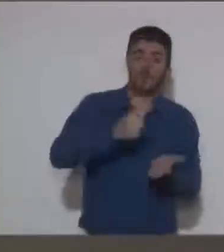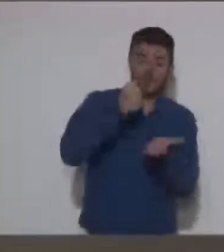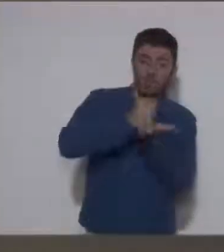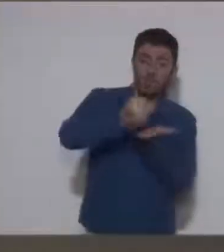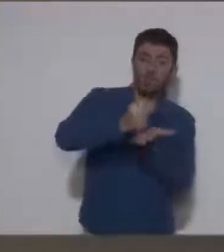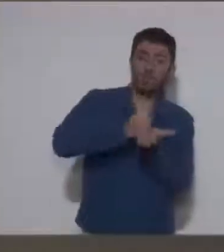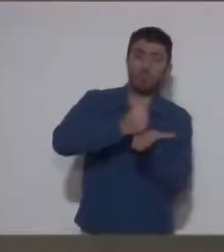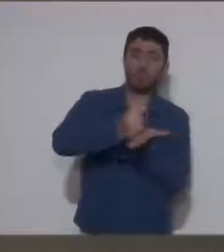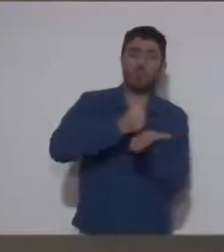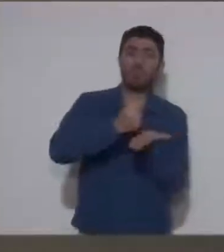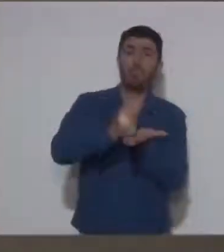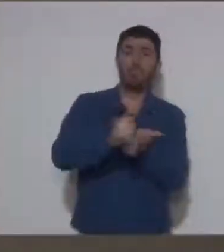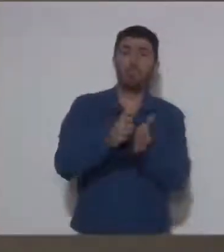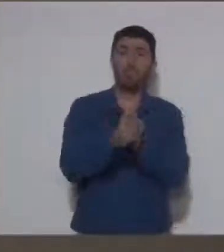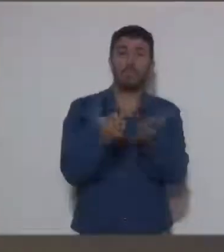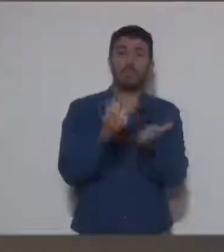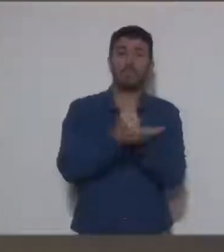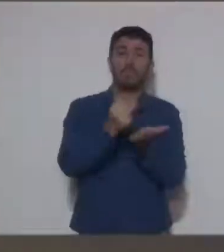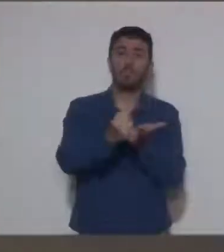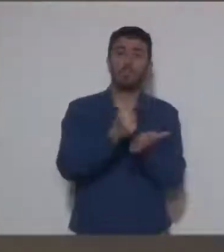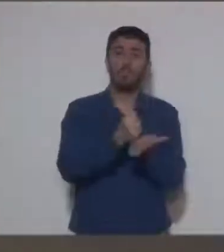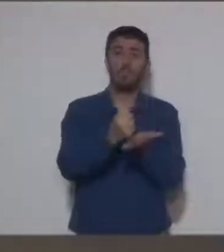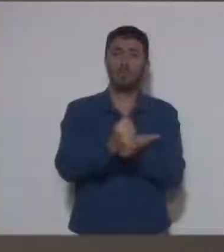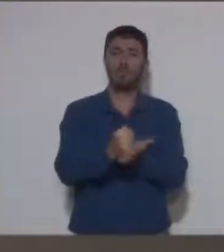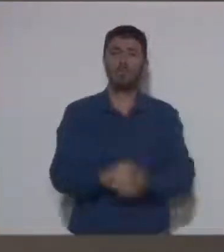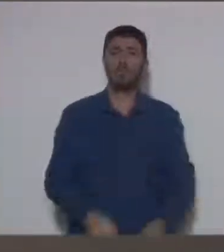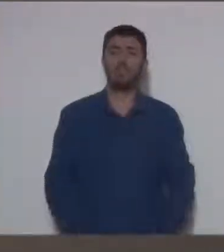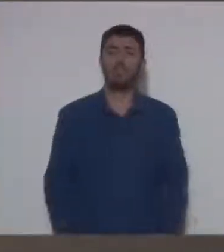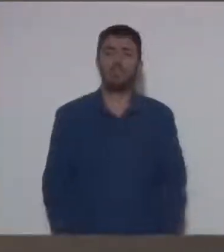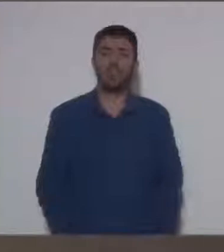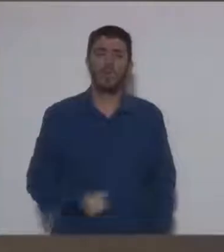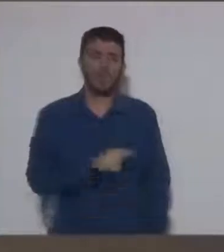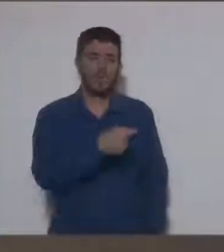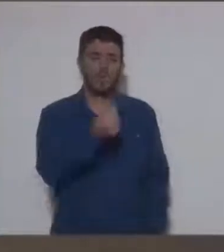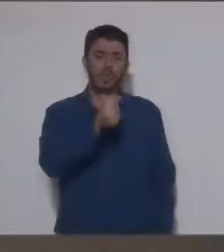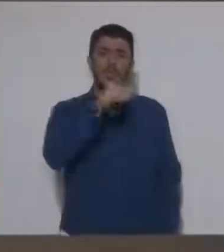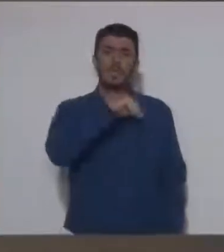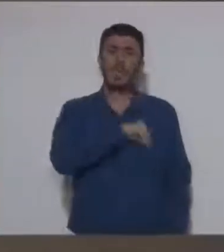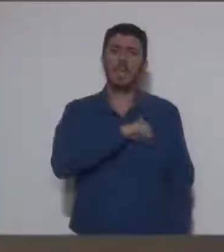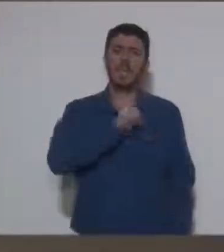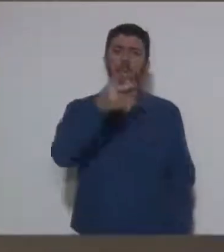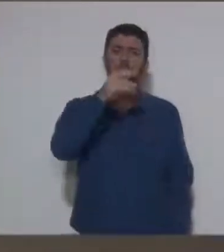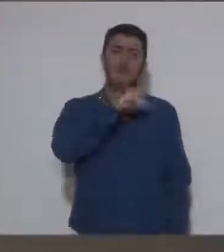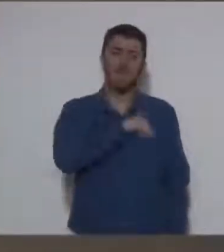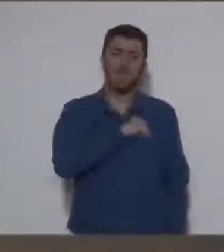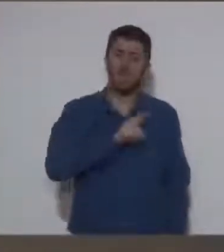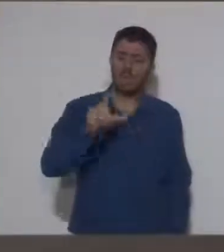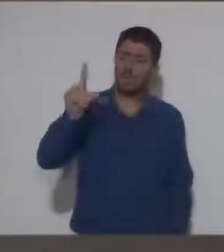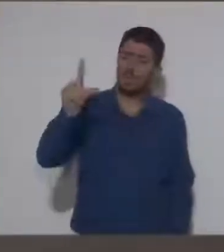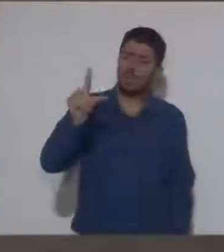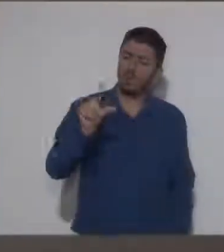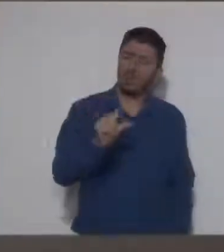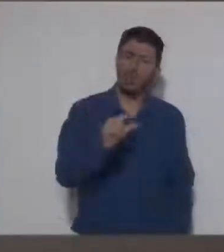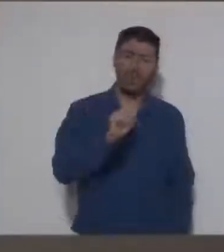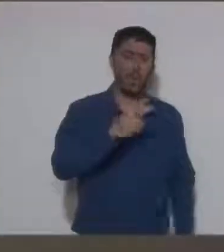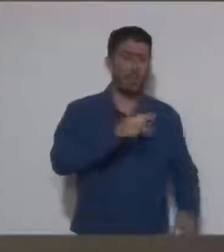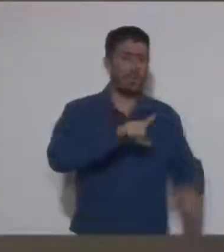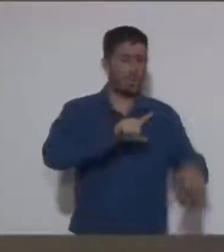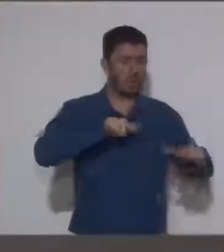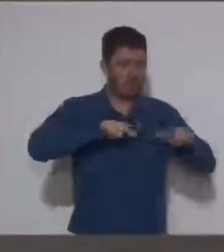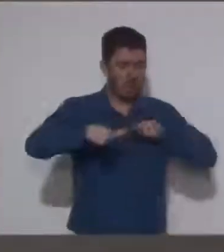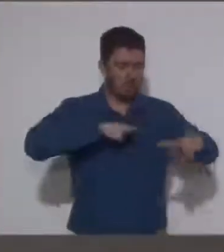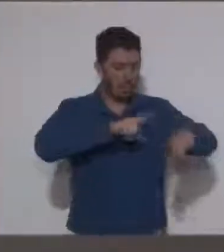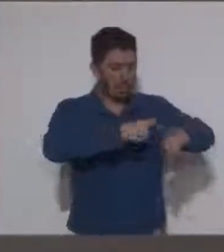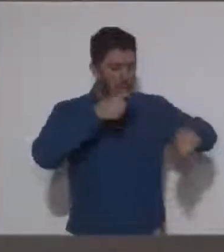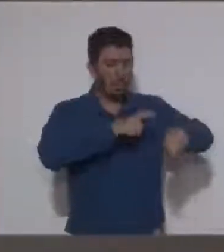continua. Se recebeu salários ou recebeu um salário abaixo, serão calculadas as diferenças. Se trabalhou horas extras, etc.,